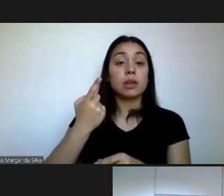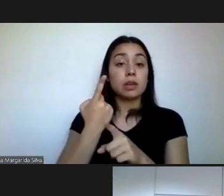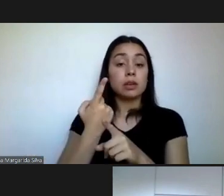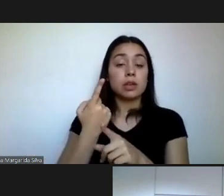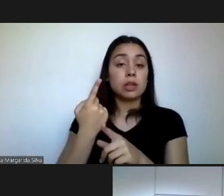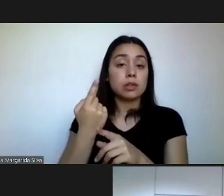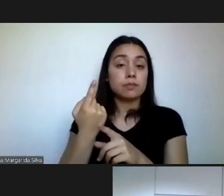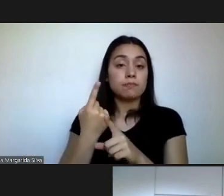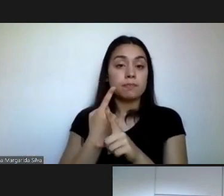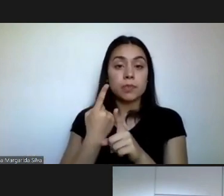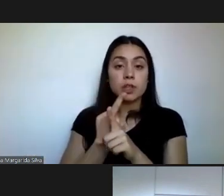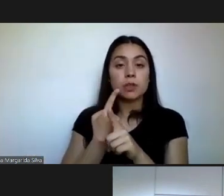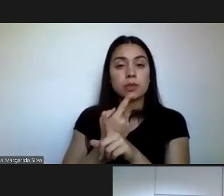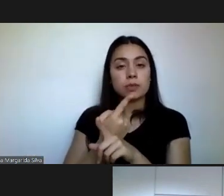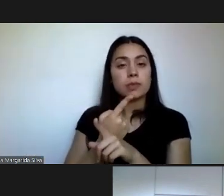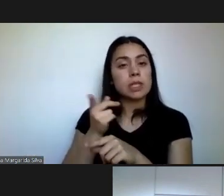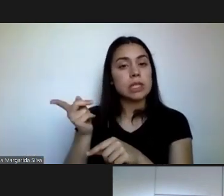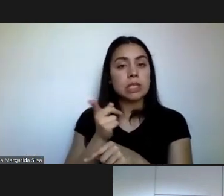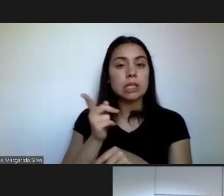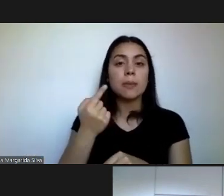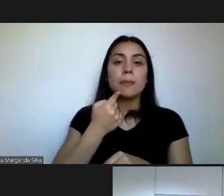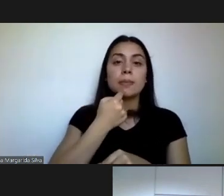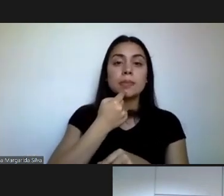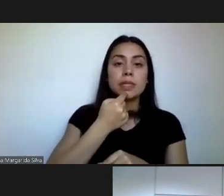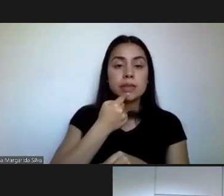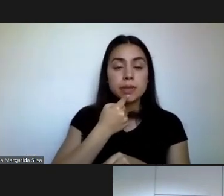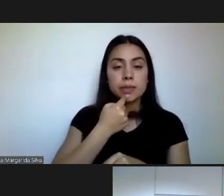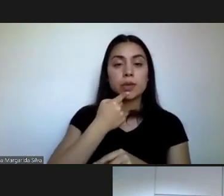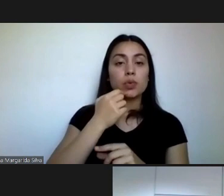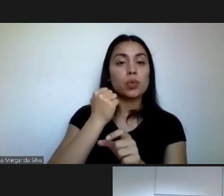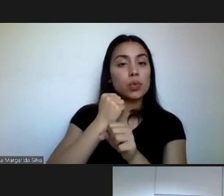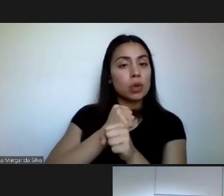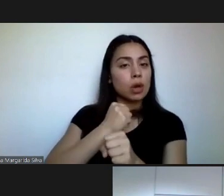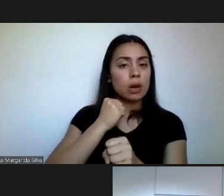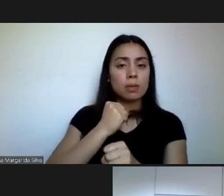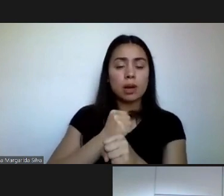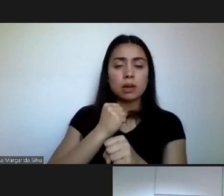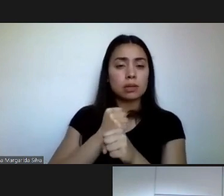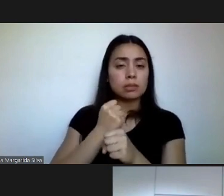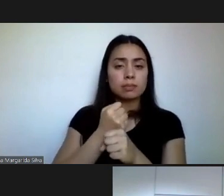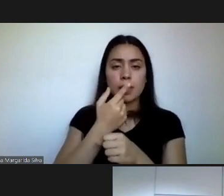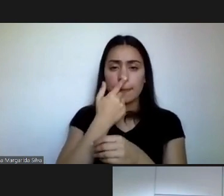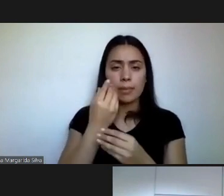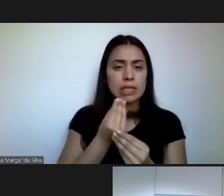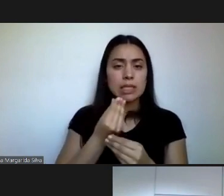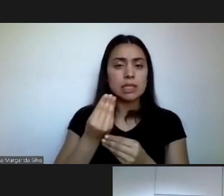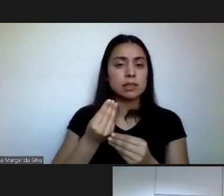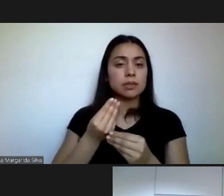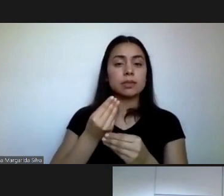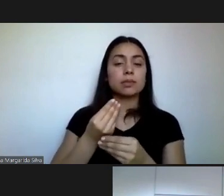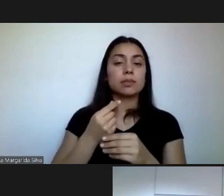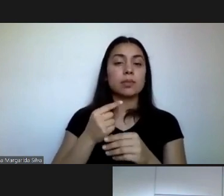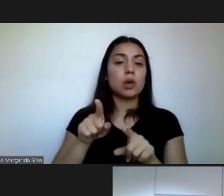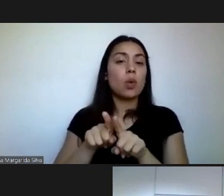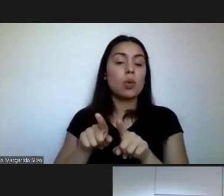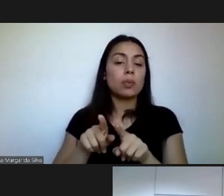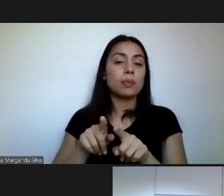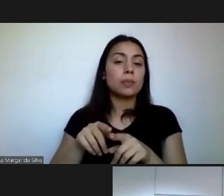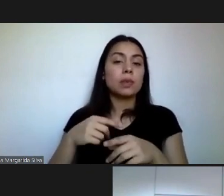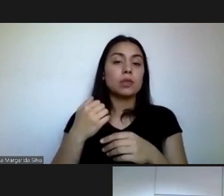eram semelhantes e o trabalho que sentiam que tinham que fazer era muito semelhante em termos de estereótipos, em termos de